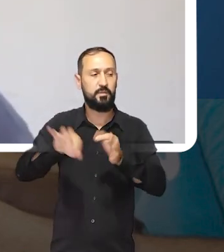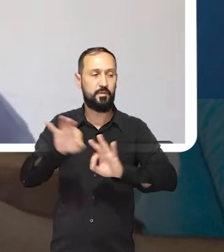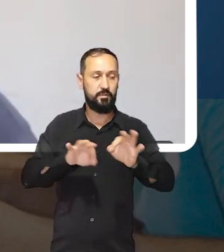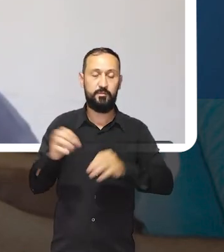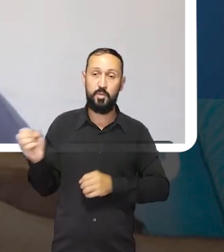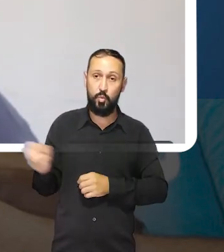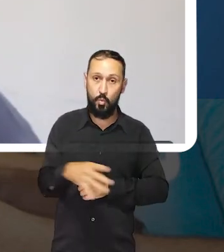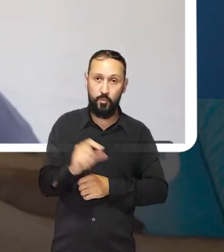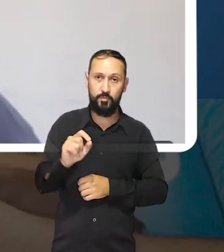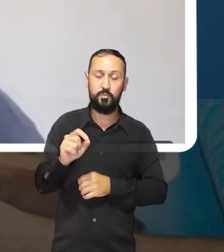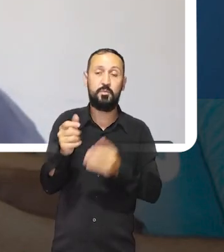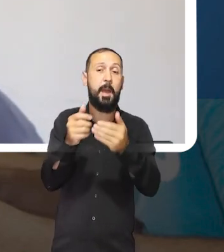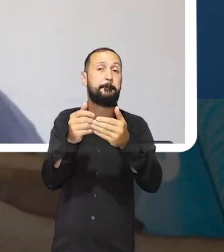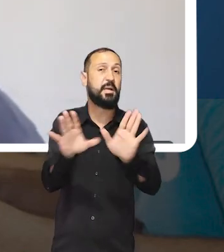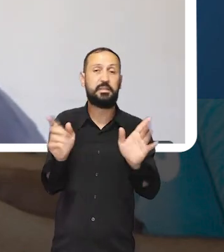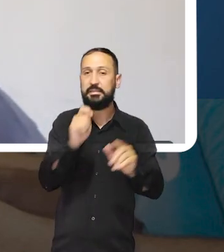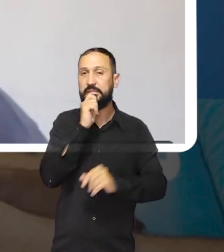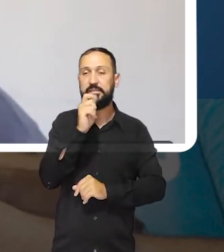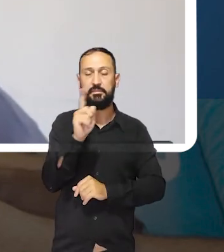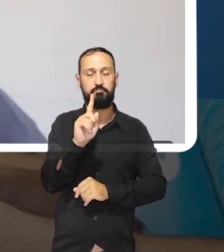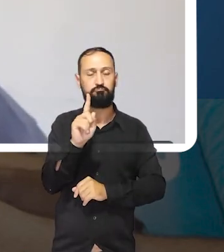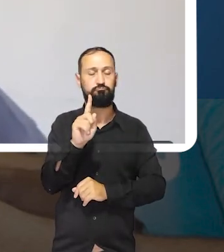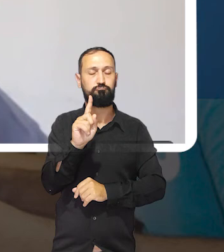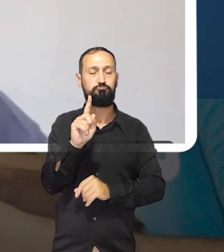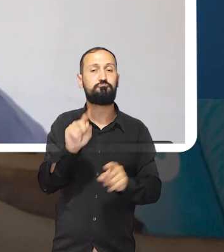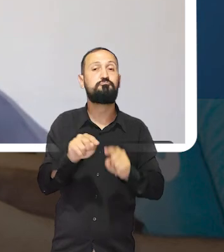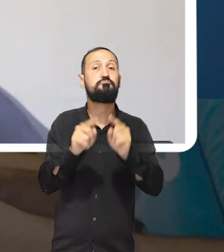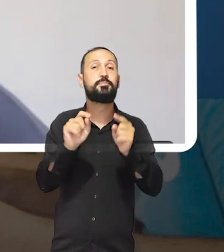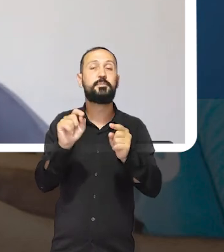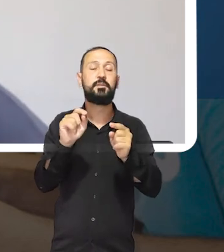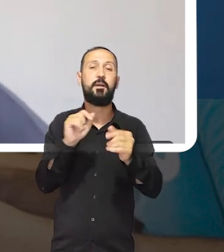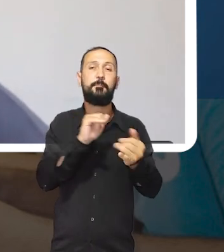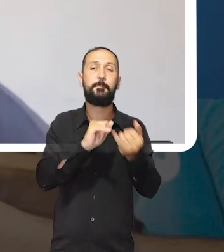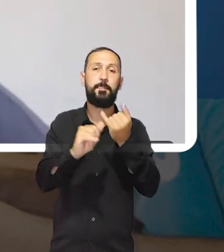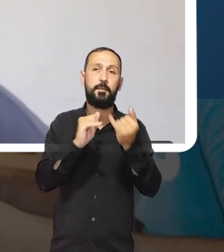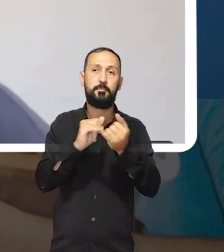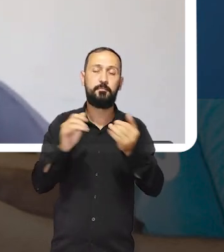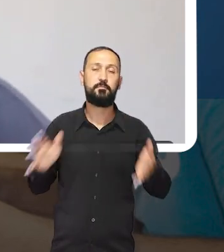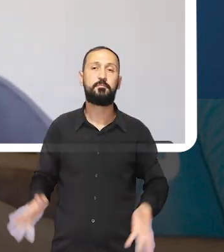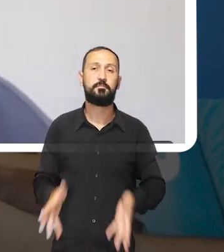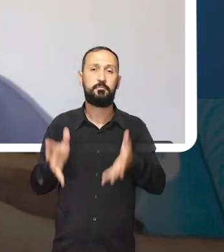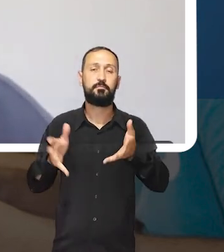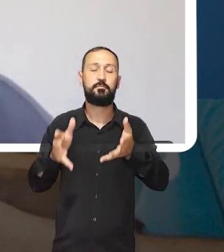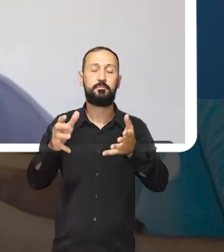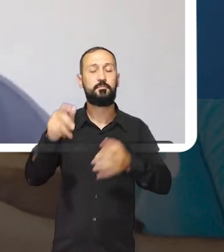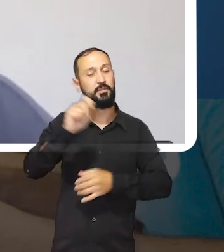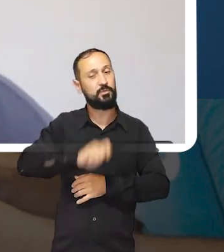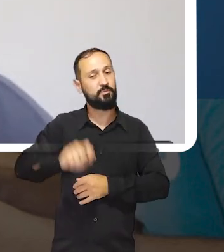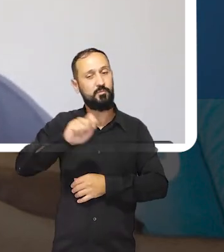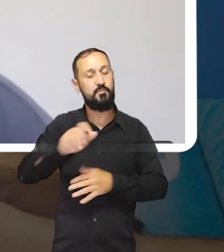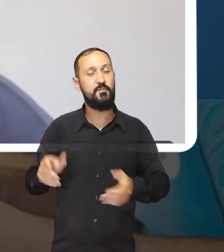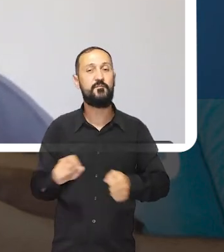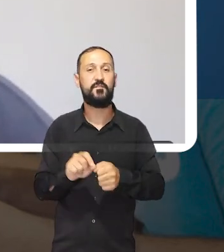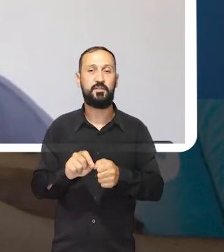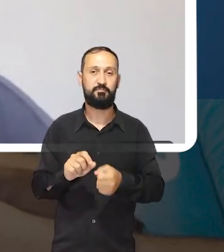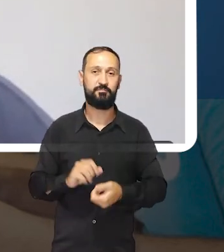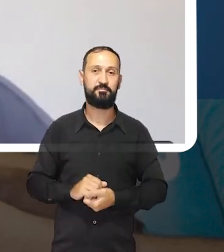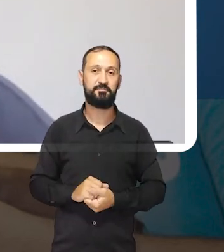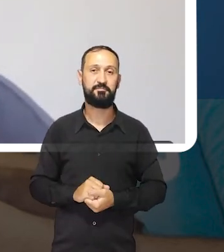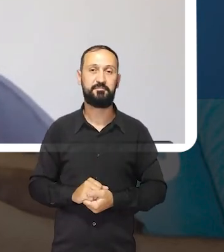sendo reorganizada, não está aberta ao público ainda, mas é uma parte do incentivo que a academia tem dado,